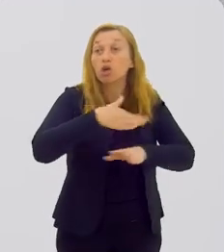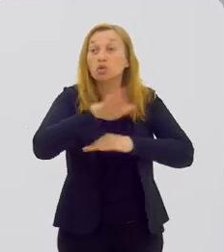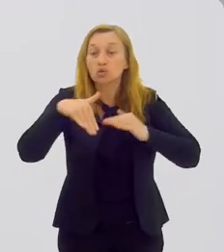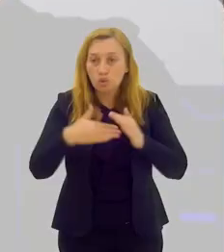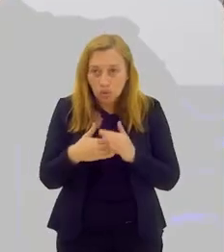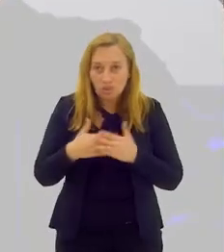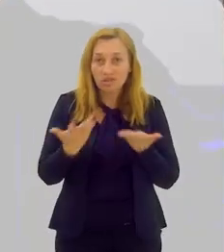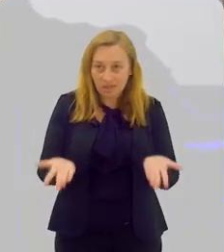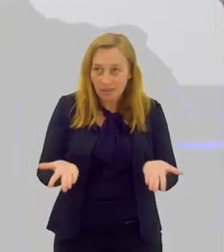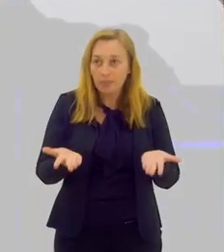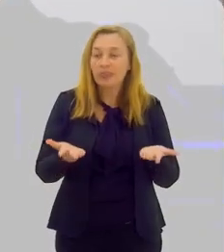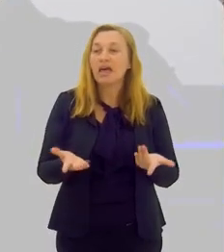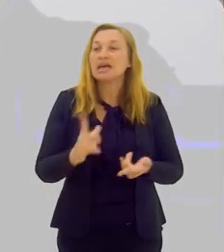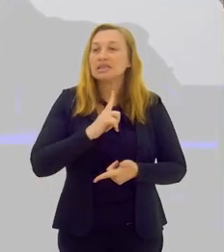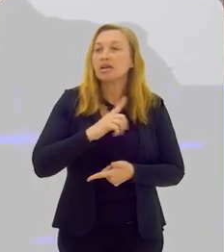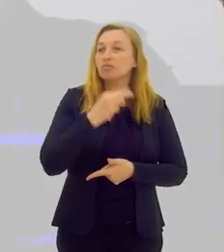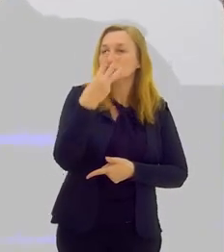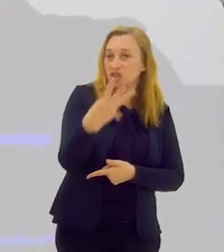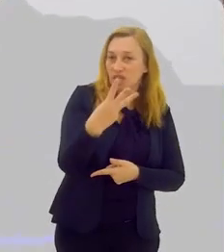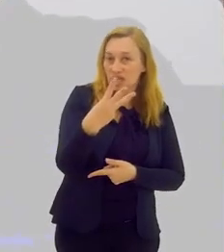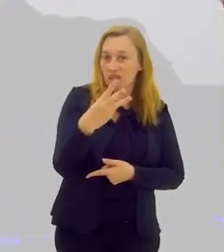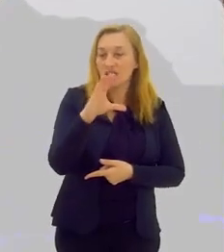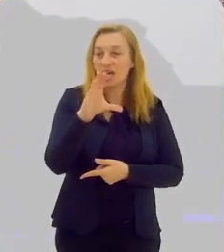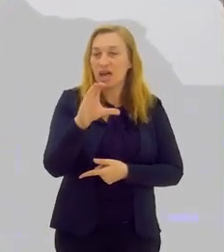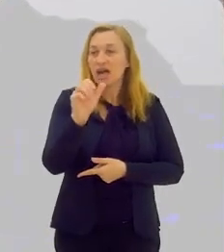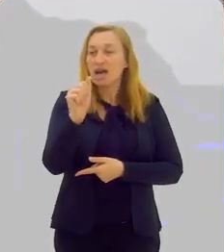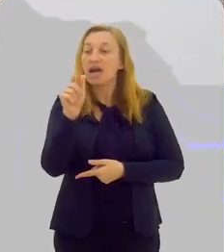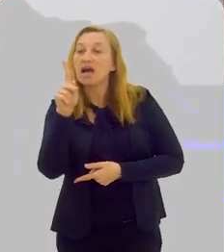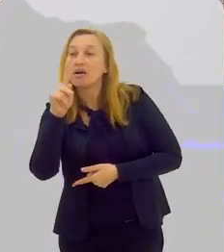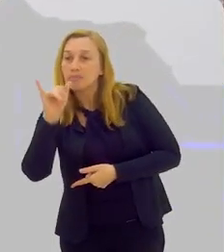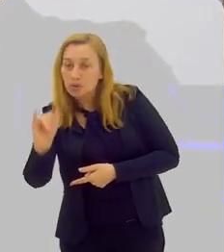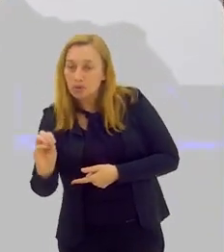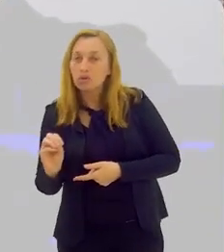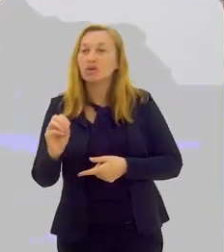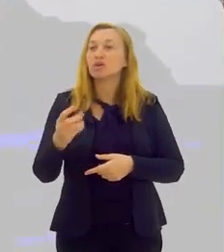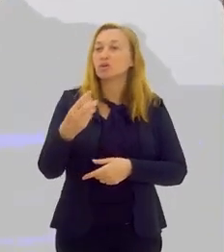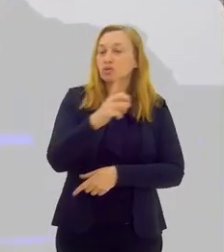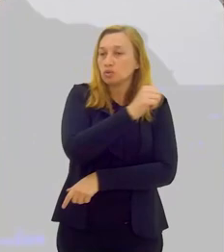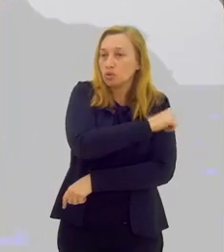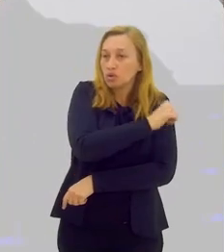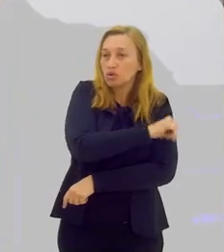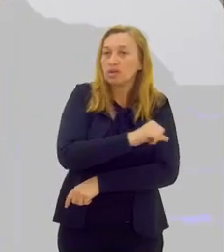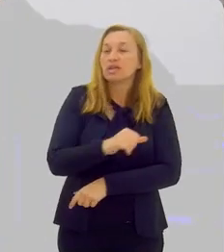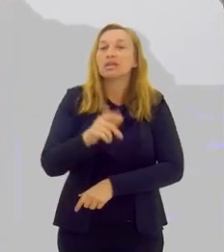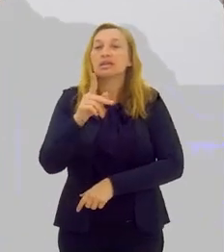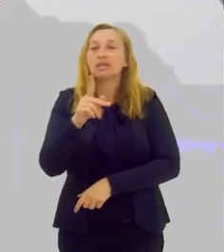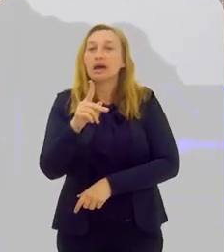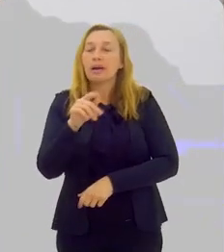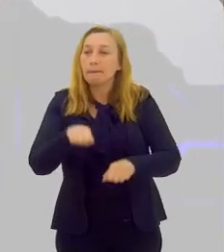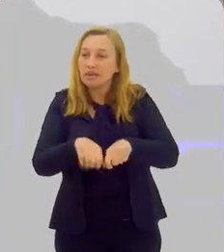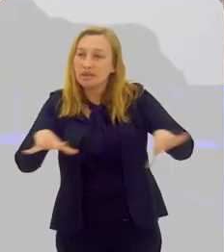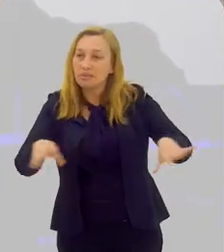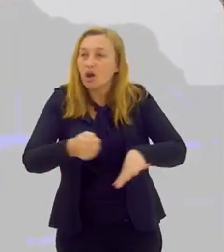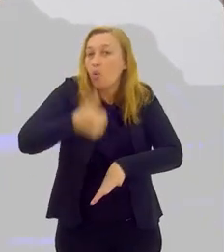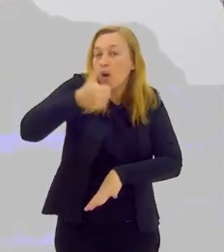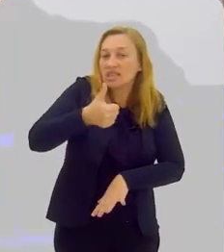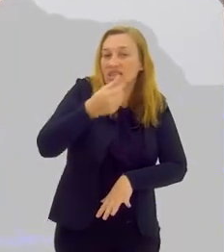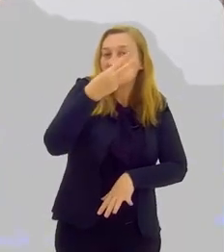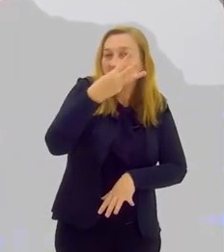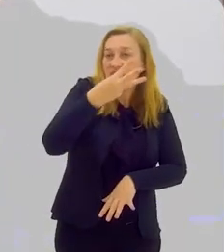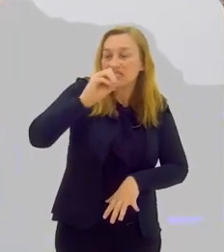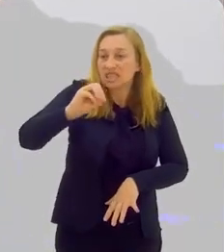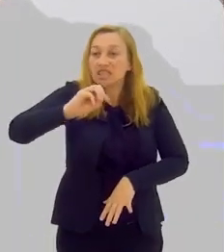aulas todas. Eu brinco que nós temos 3 campi no Rio de Janeiro, e na pandemia nós viramos quase 30